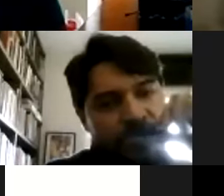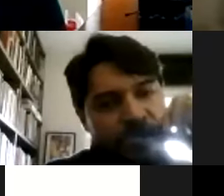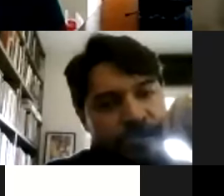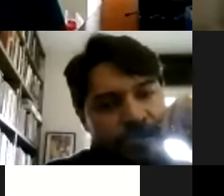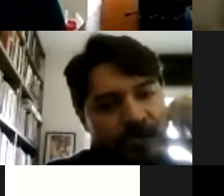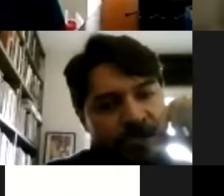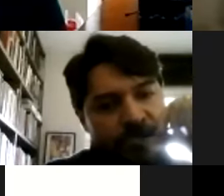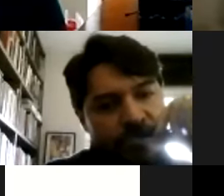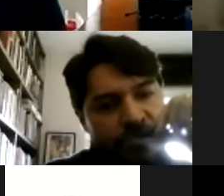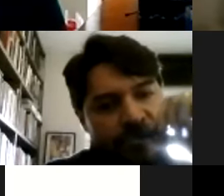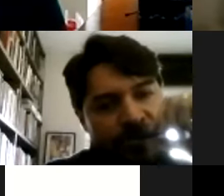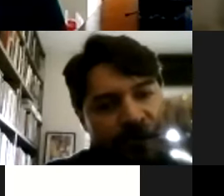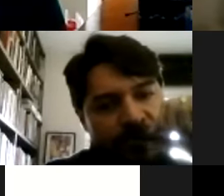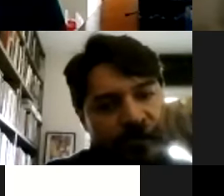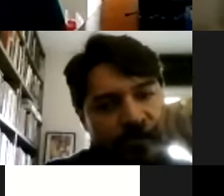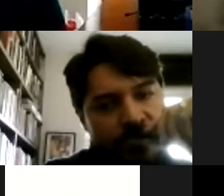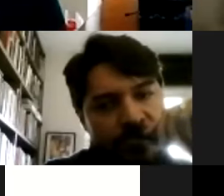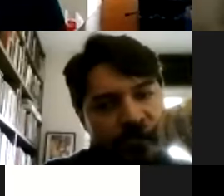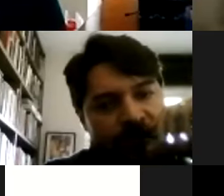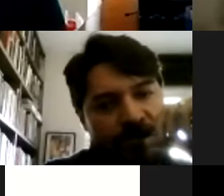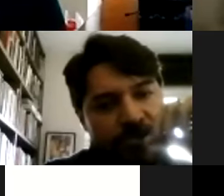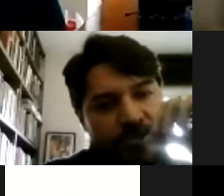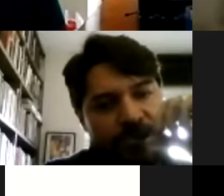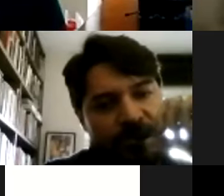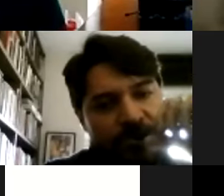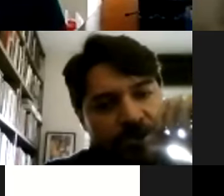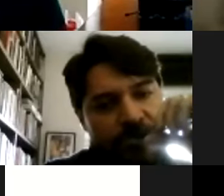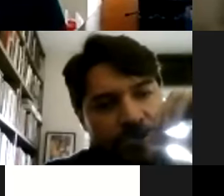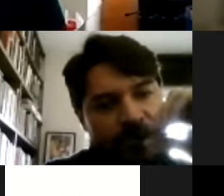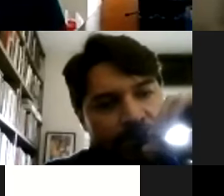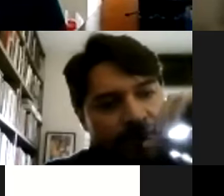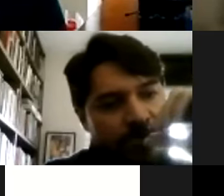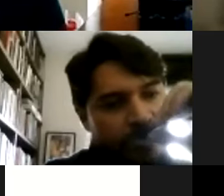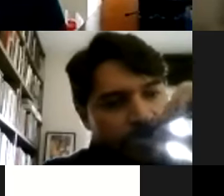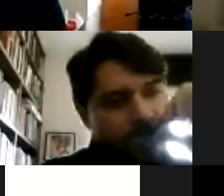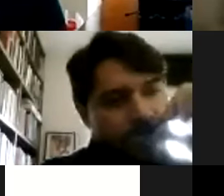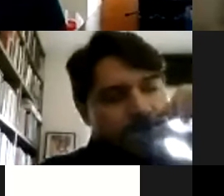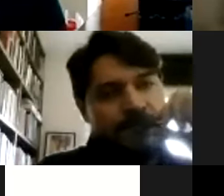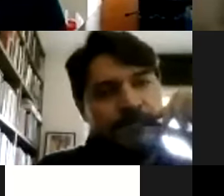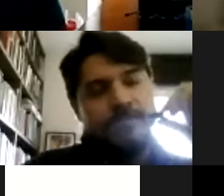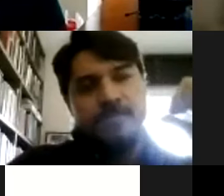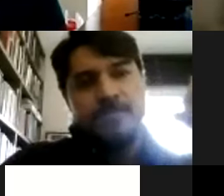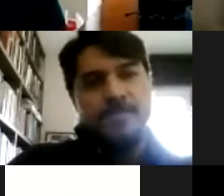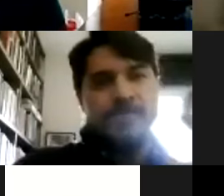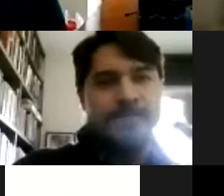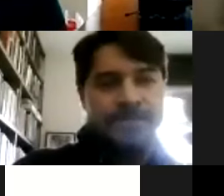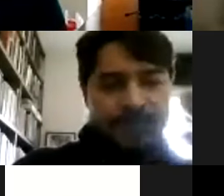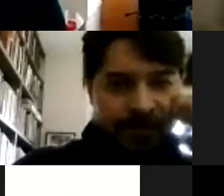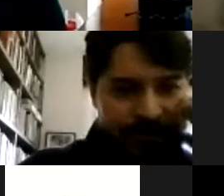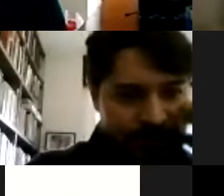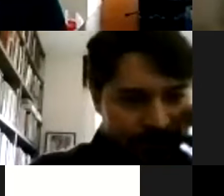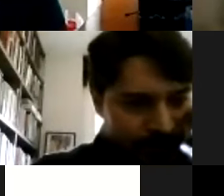ficassem mais explícitas, né? Se fosse formulado matematicamente, né? Eu estava pensando nisso. É.